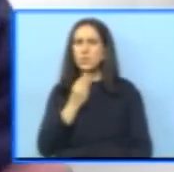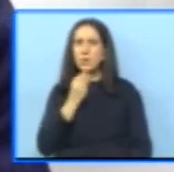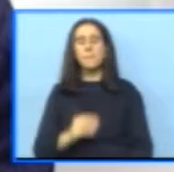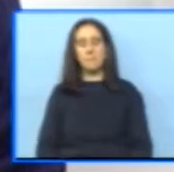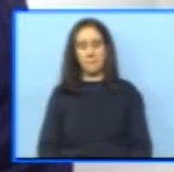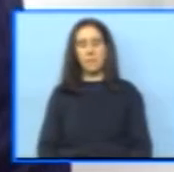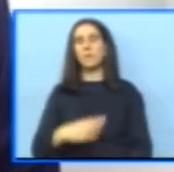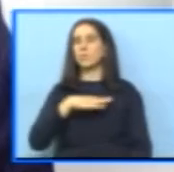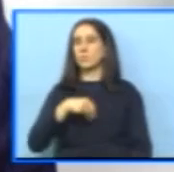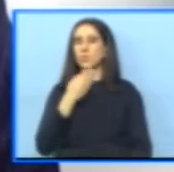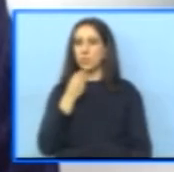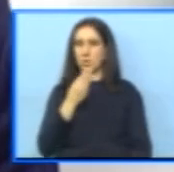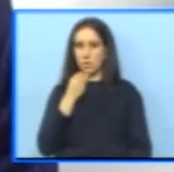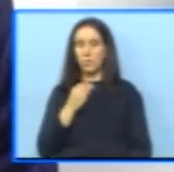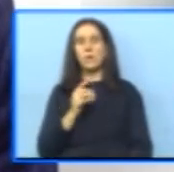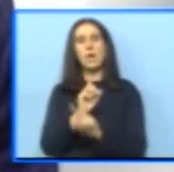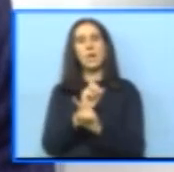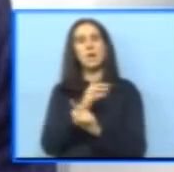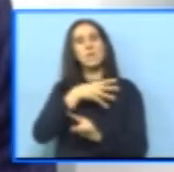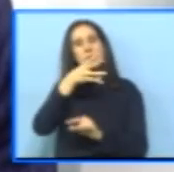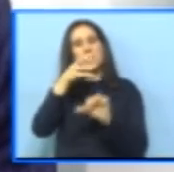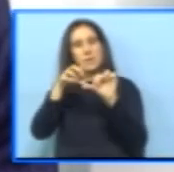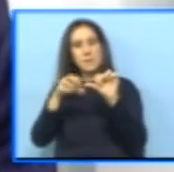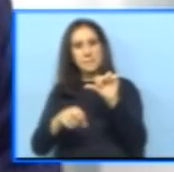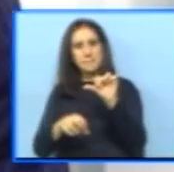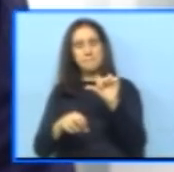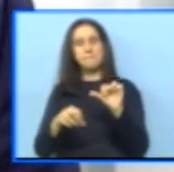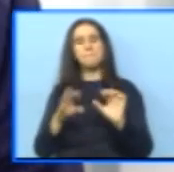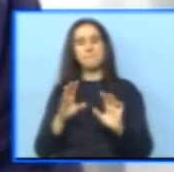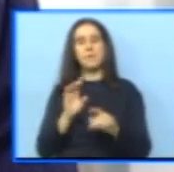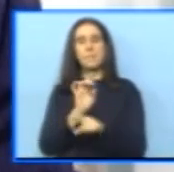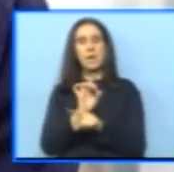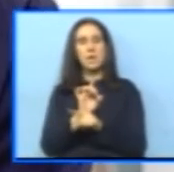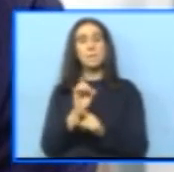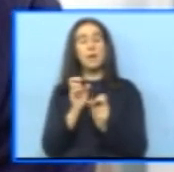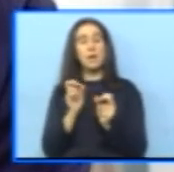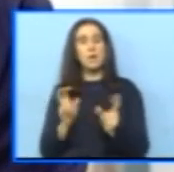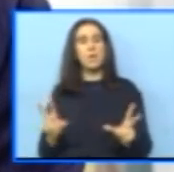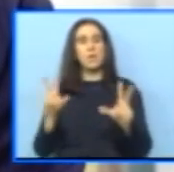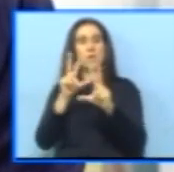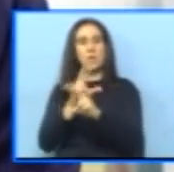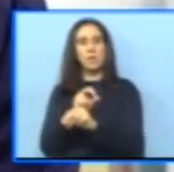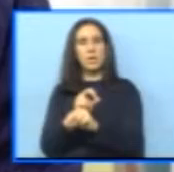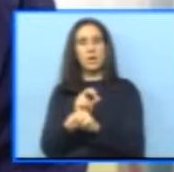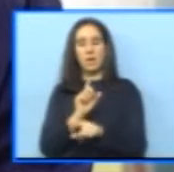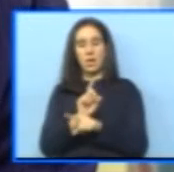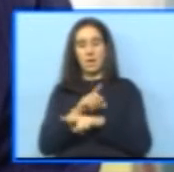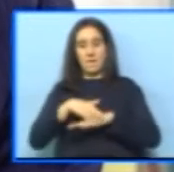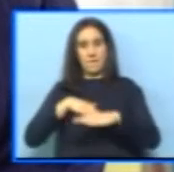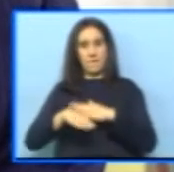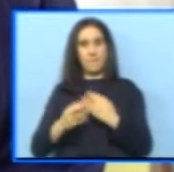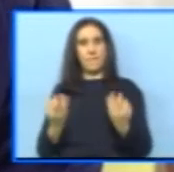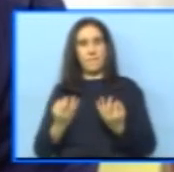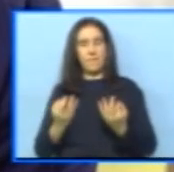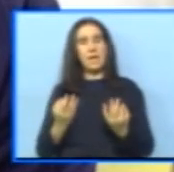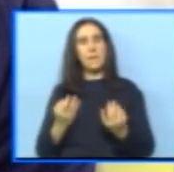está a comentá-la. Mas a novidade desta prática